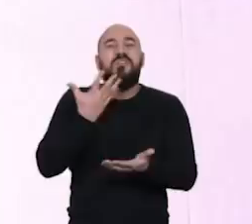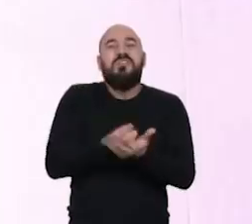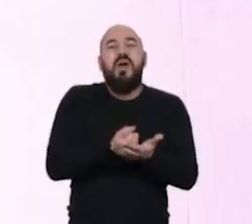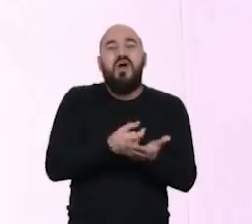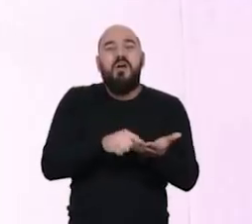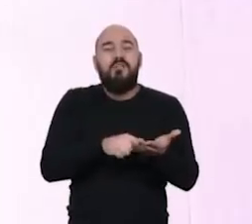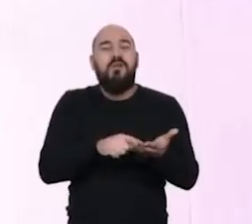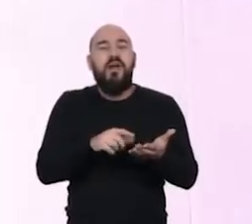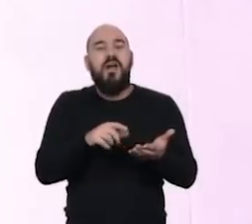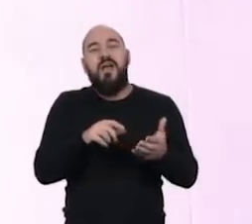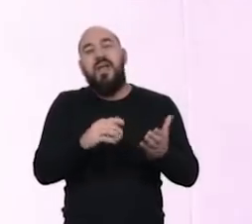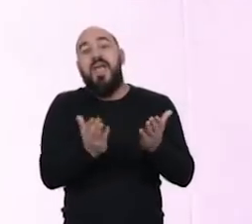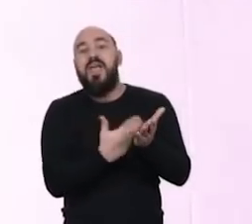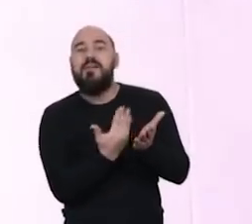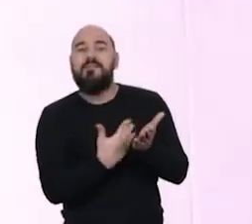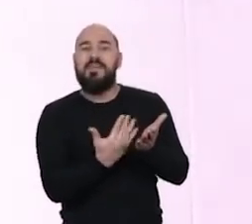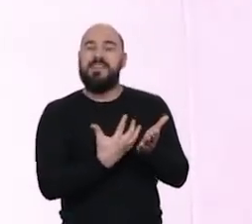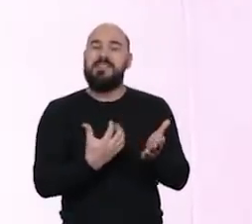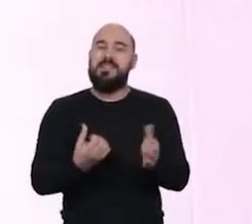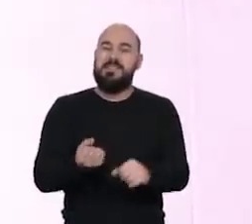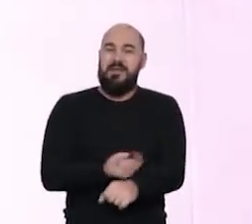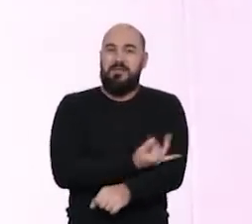seus contatos como Revista Sentimentos.